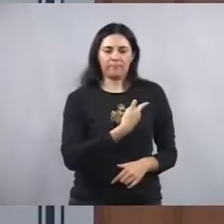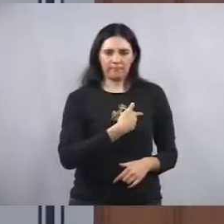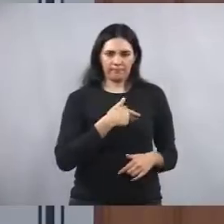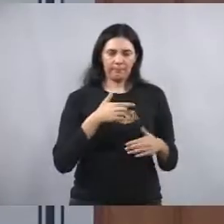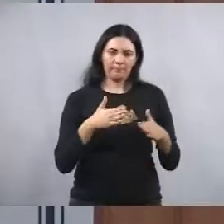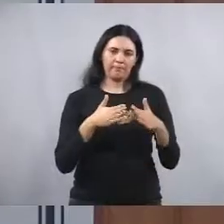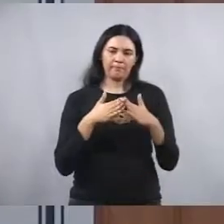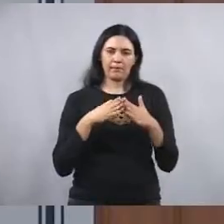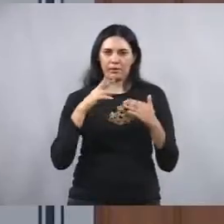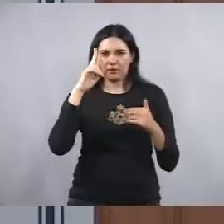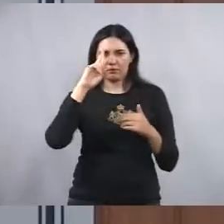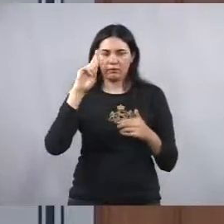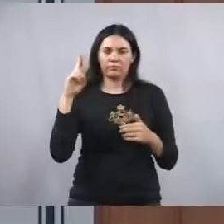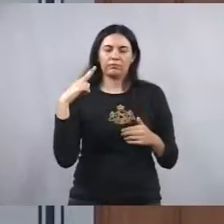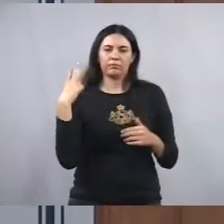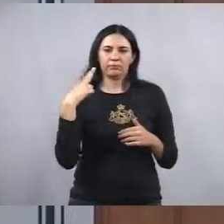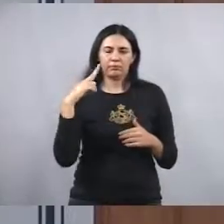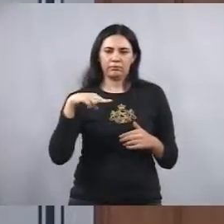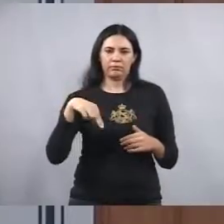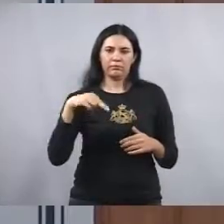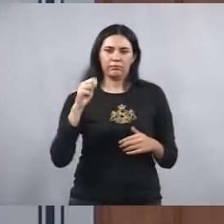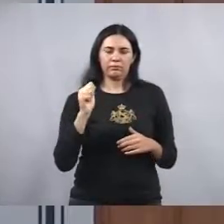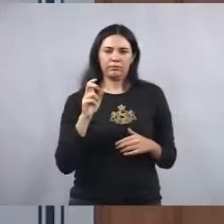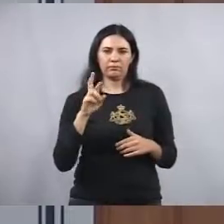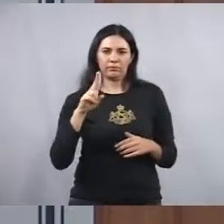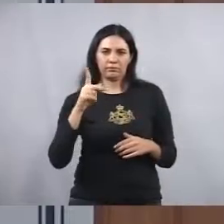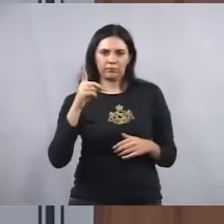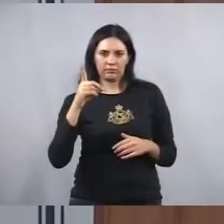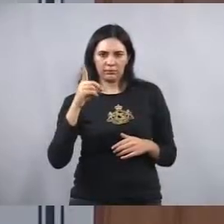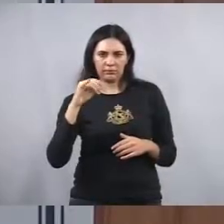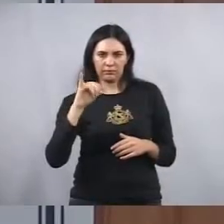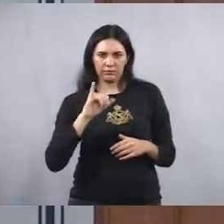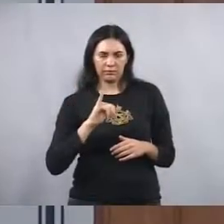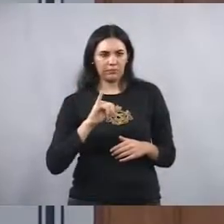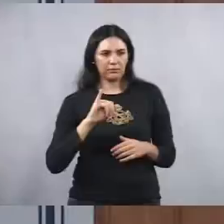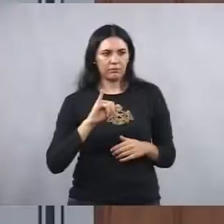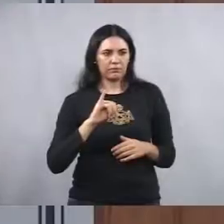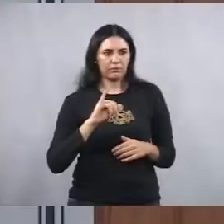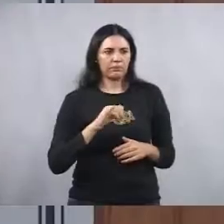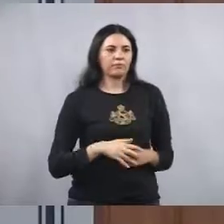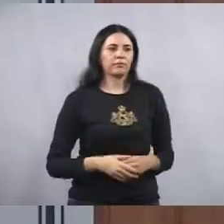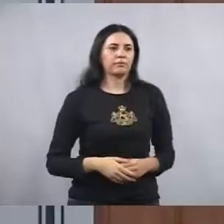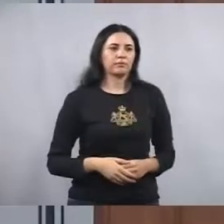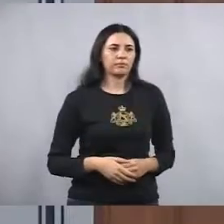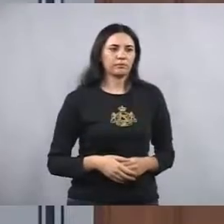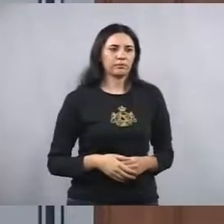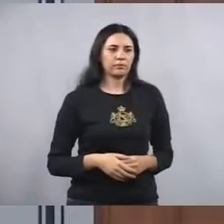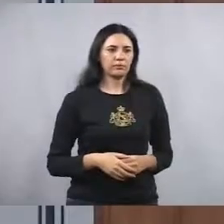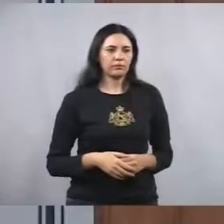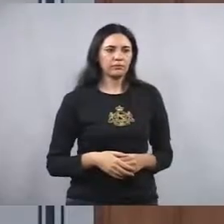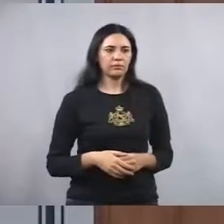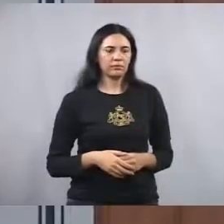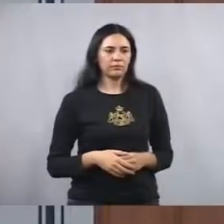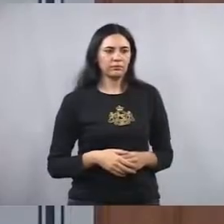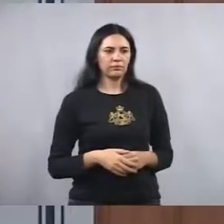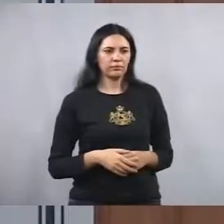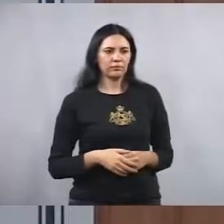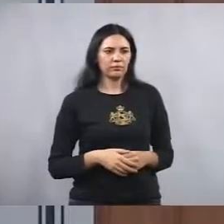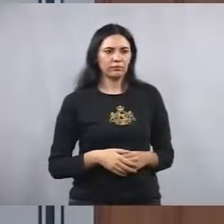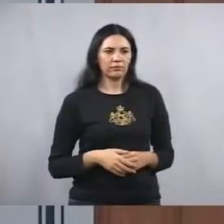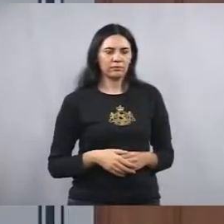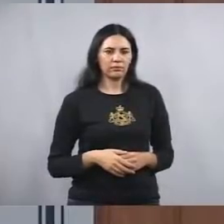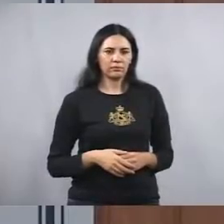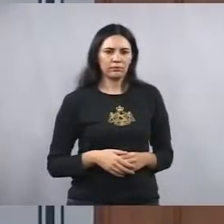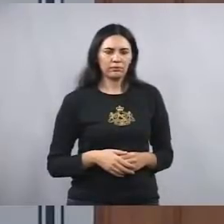senhores vereadores Dr nardy e até para a contestar um pouco